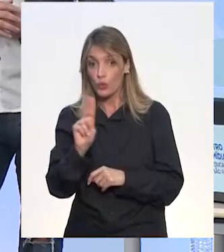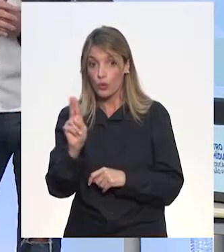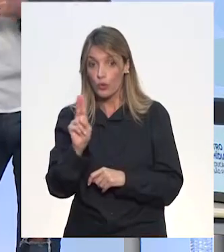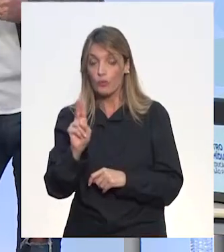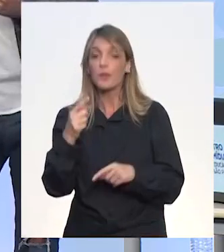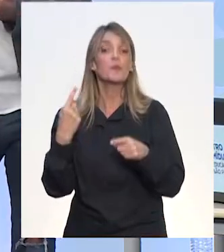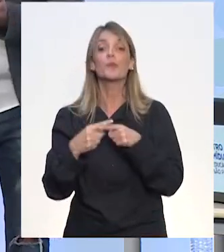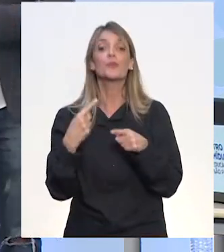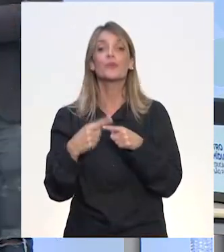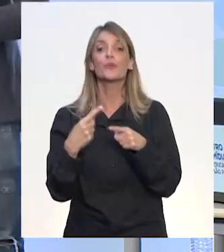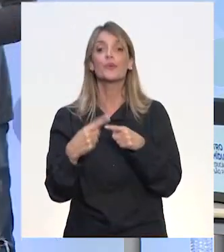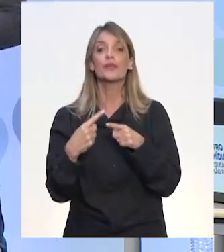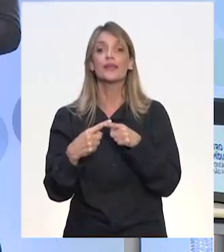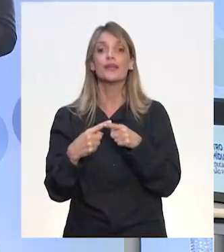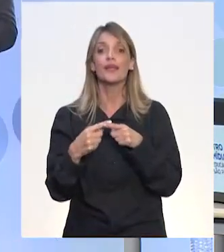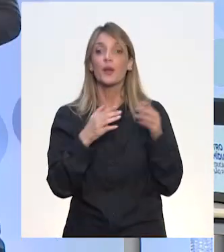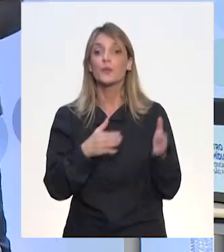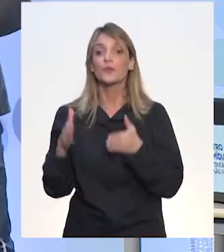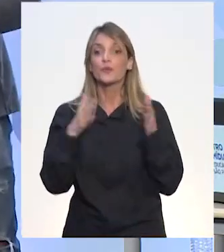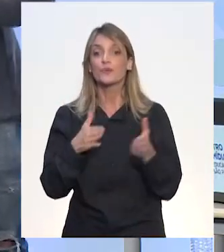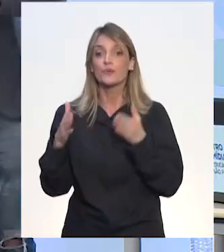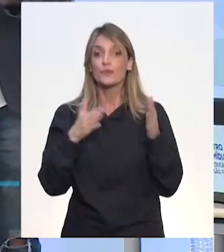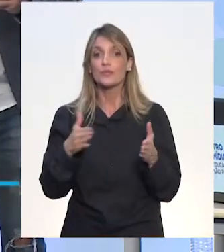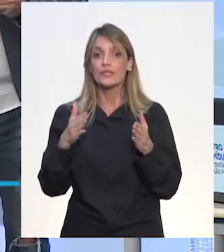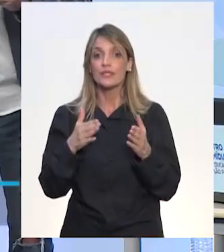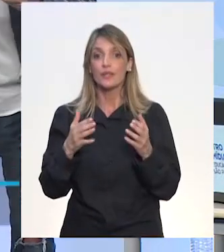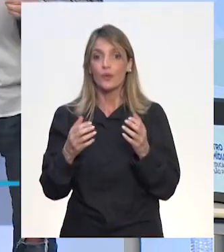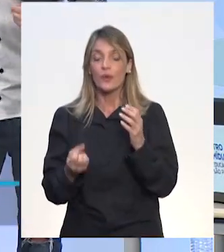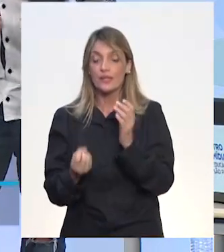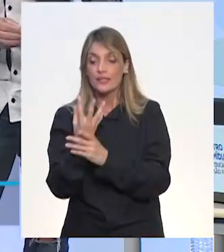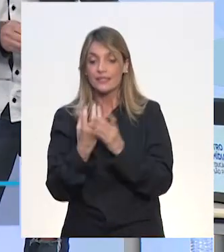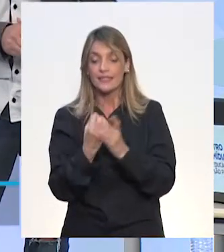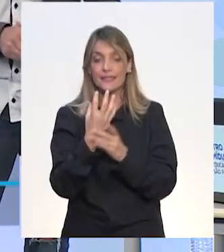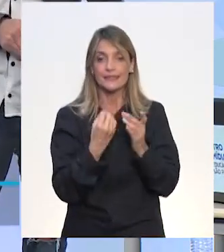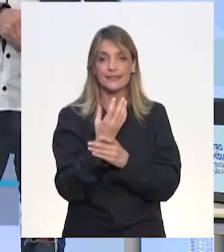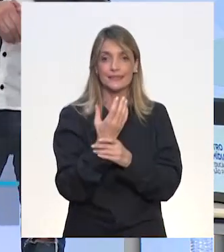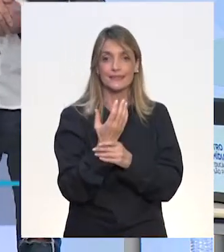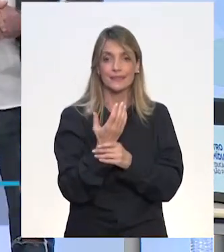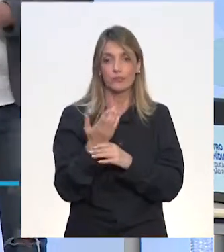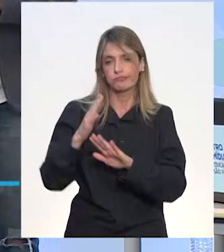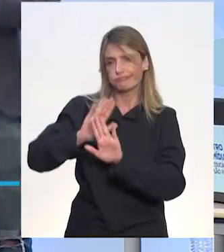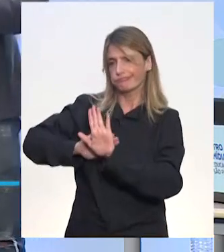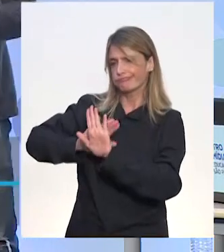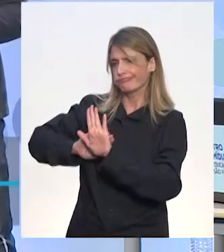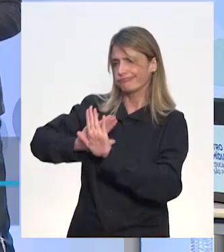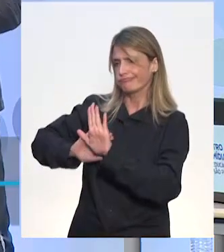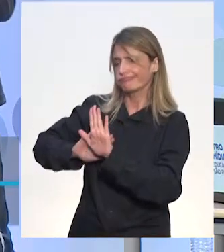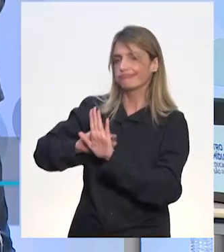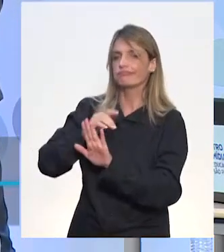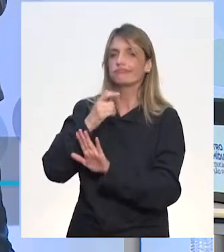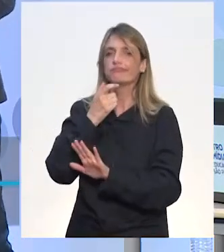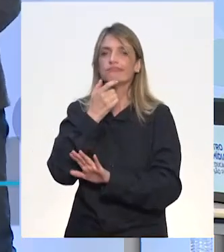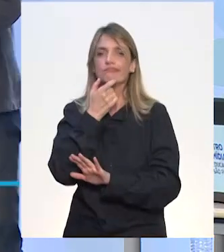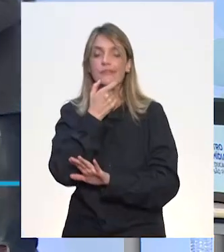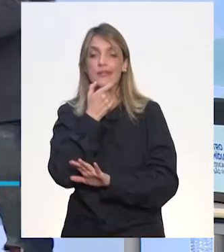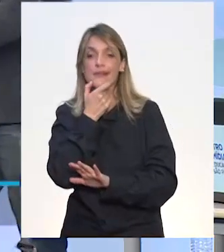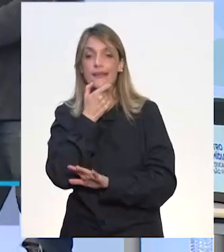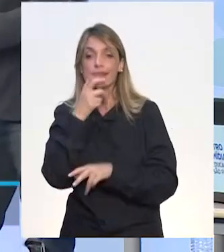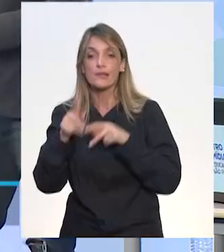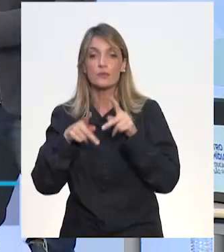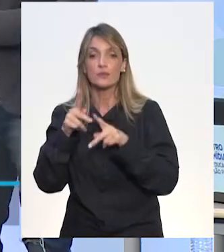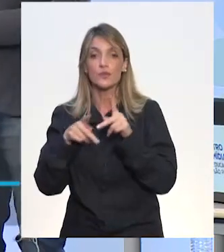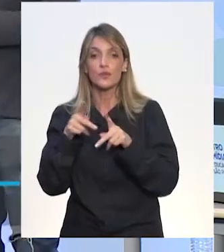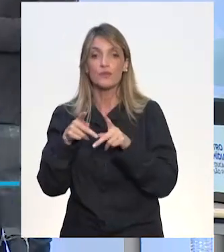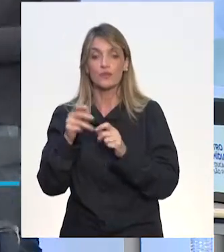acontece porque a produção desse artefato ele era disfarçado pelos ingleses numa fábrica de tanque, daí